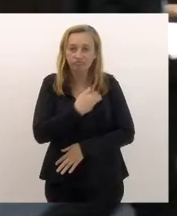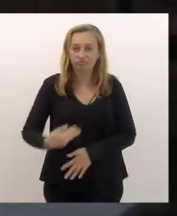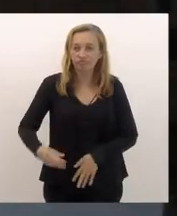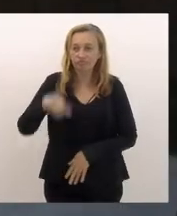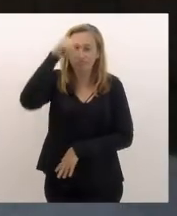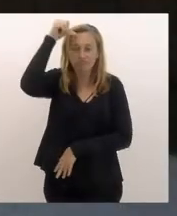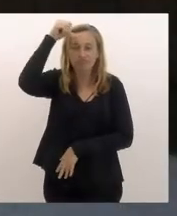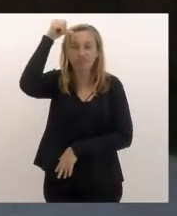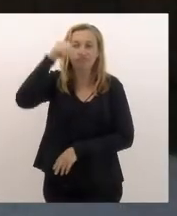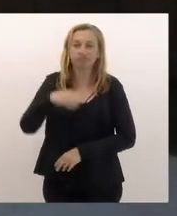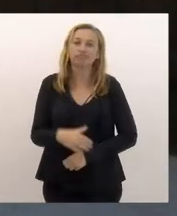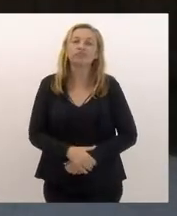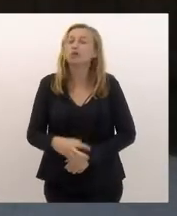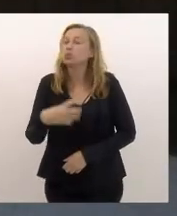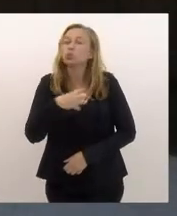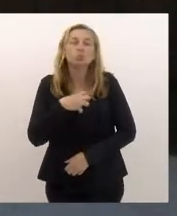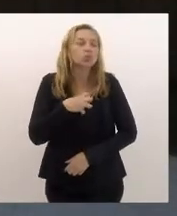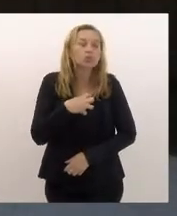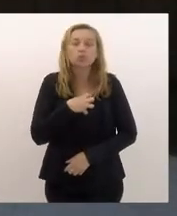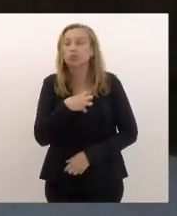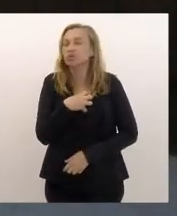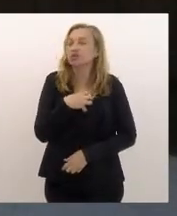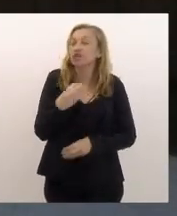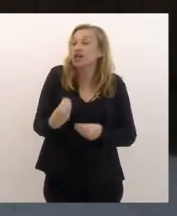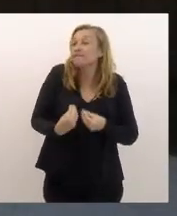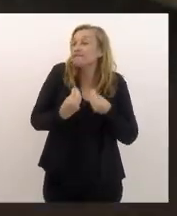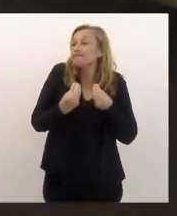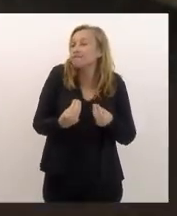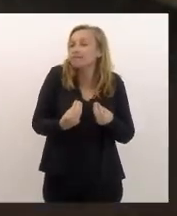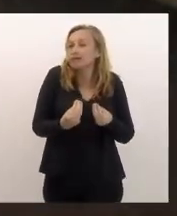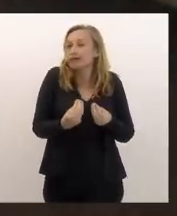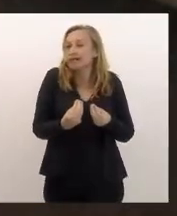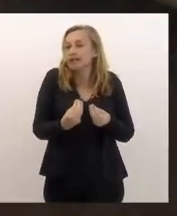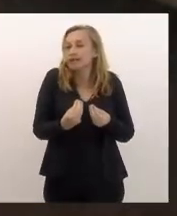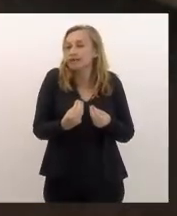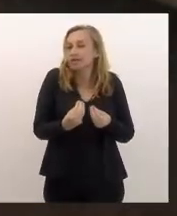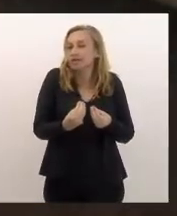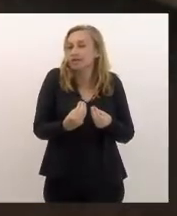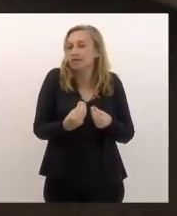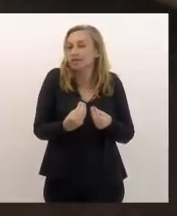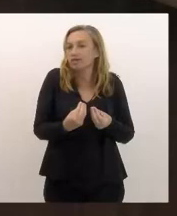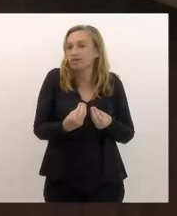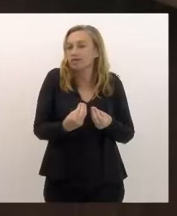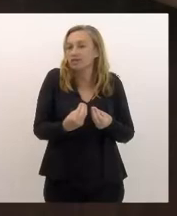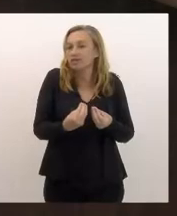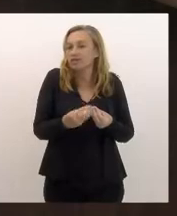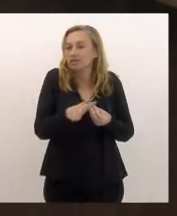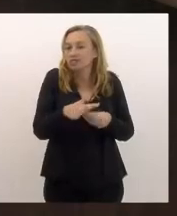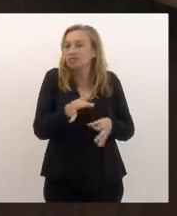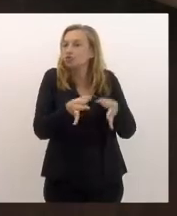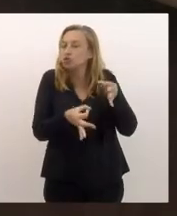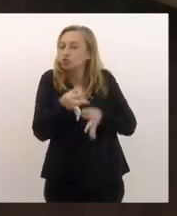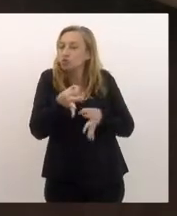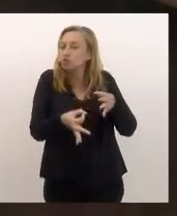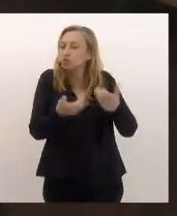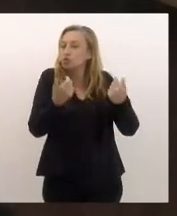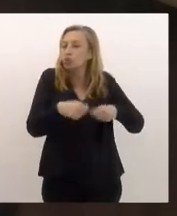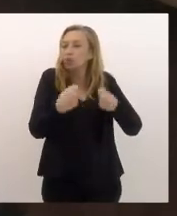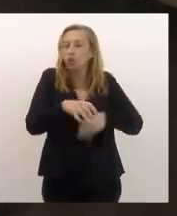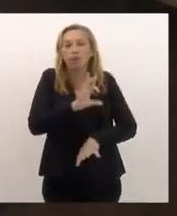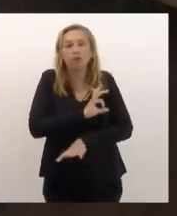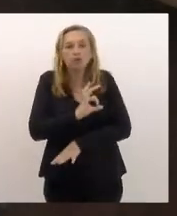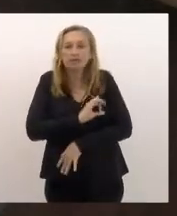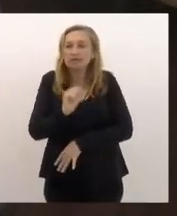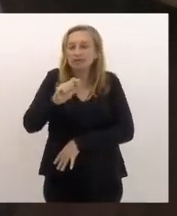Cláudio Castro no sentido de dar a retaguarda jurídica necessária para que a Polícia Civil,